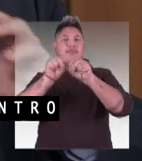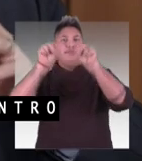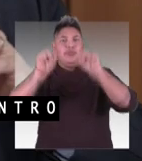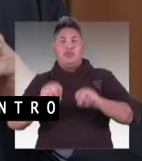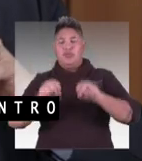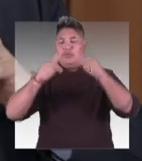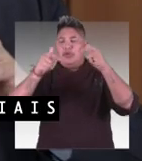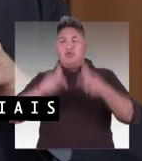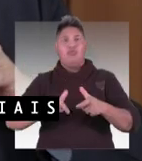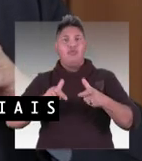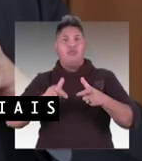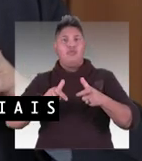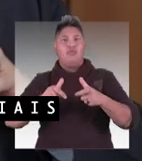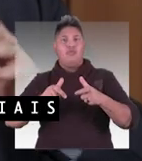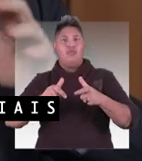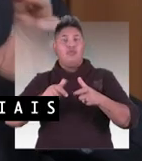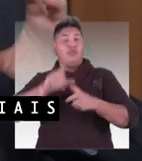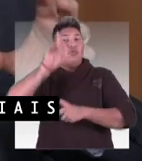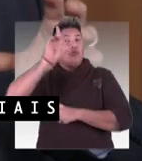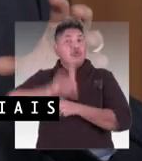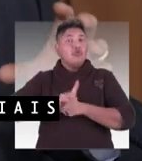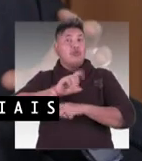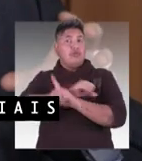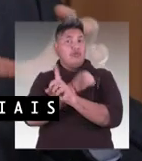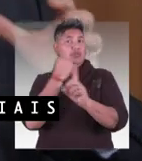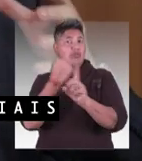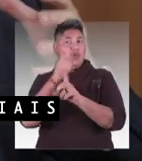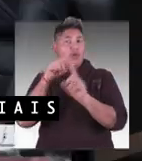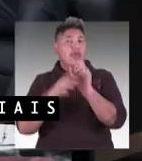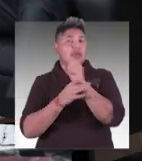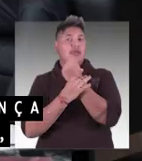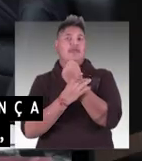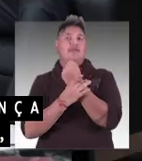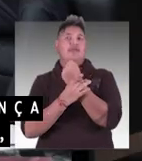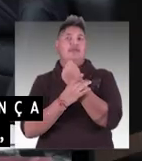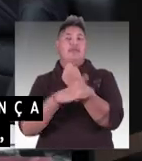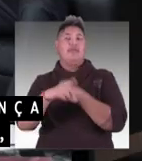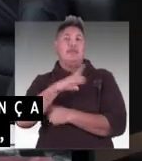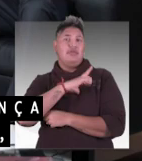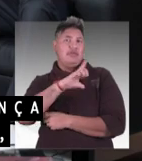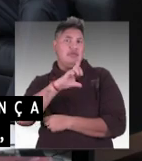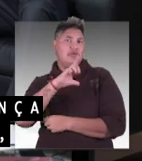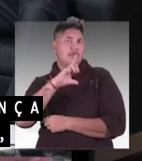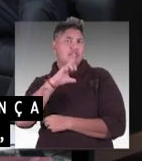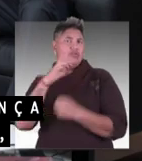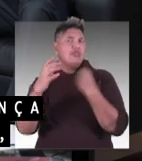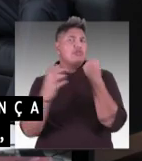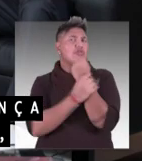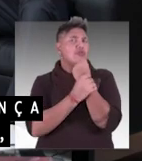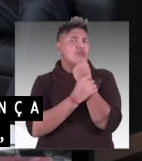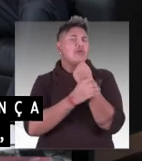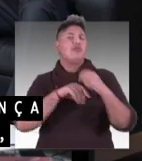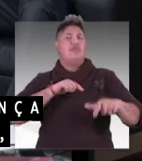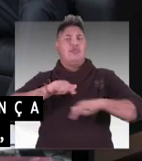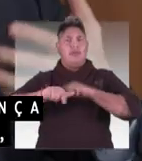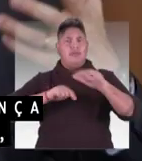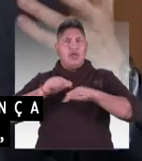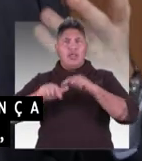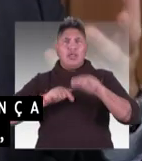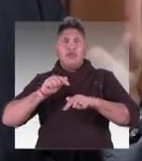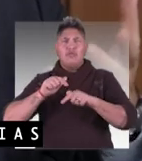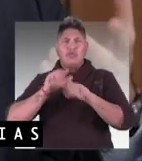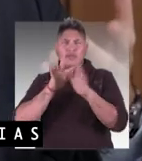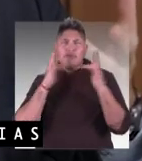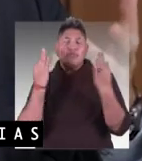sistema onde os direitos sociais são garantidos, onde há uma segurança dos trabalhadores, segurança